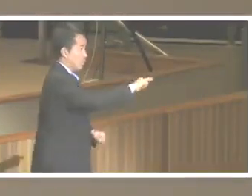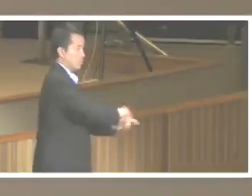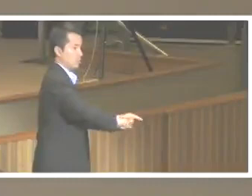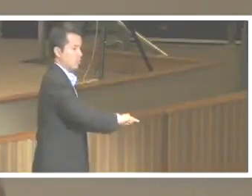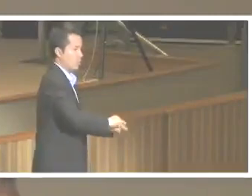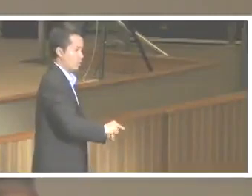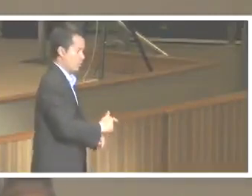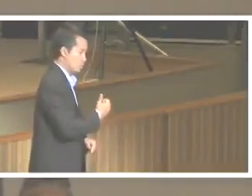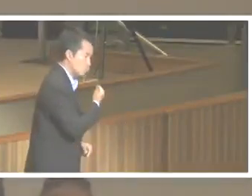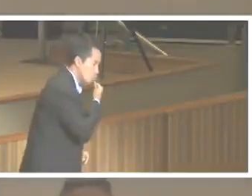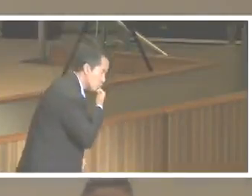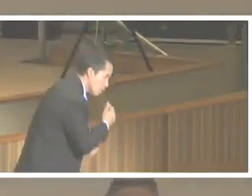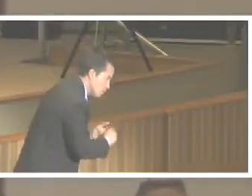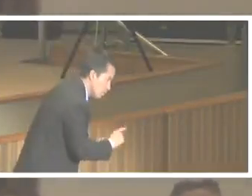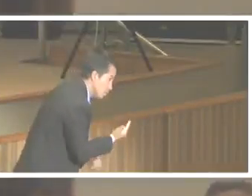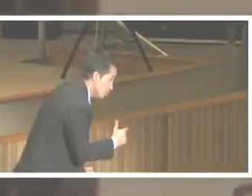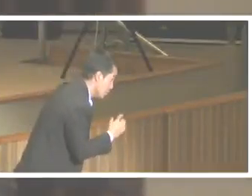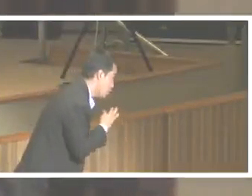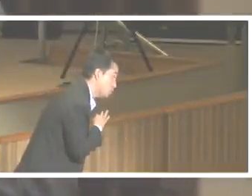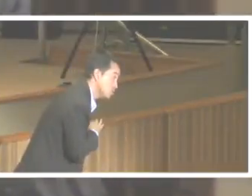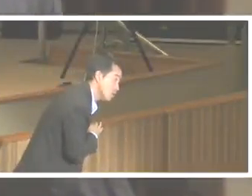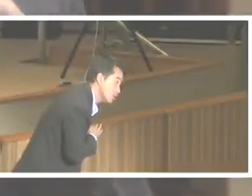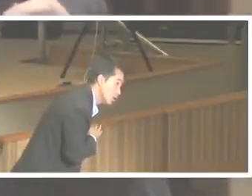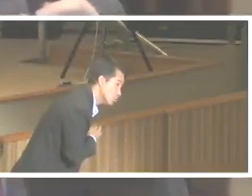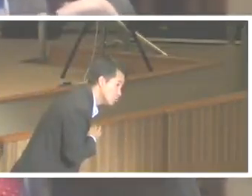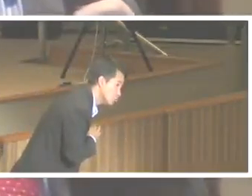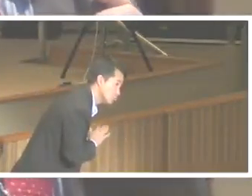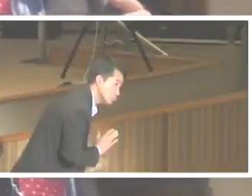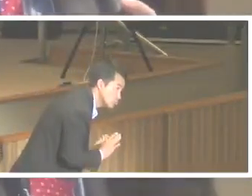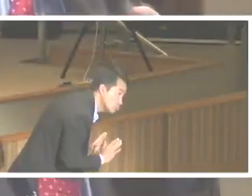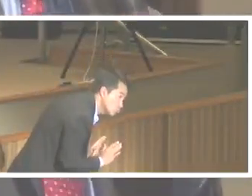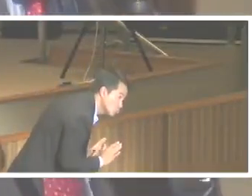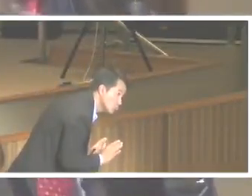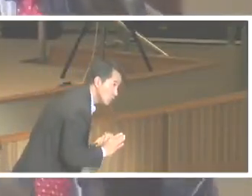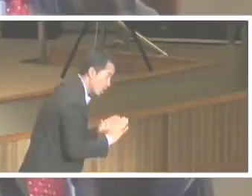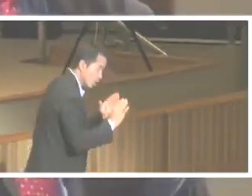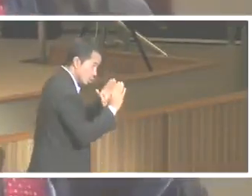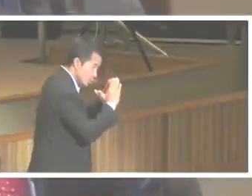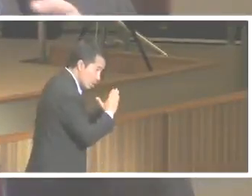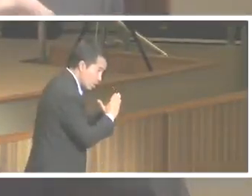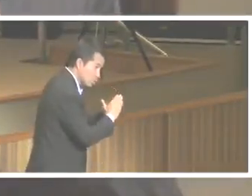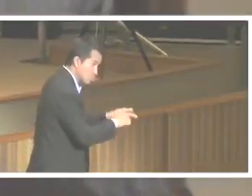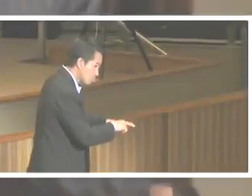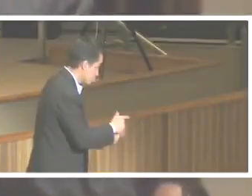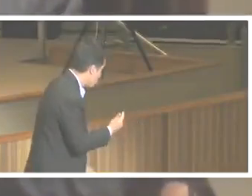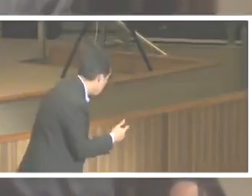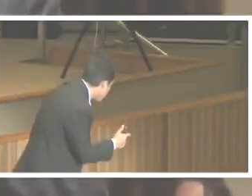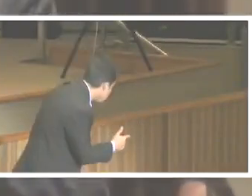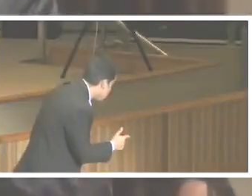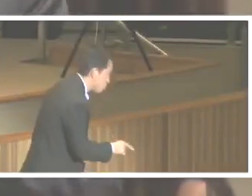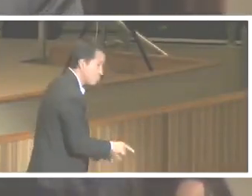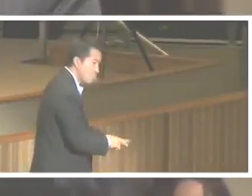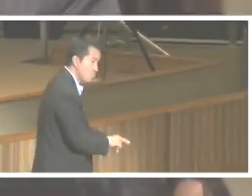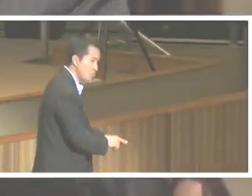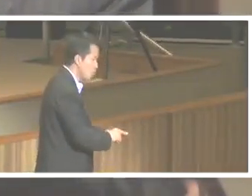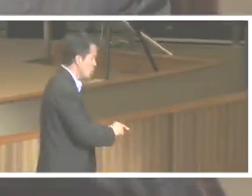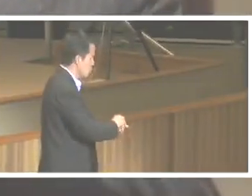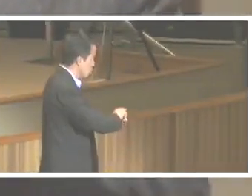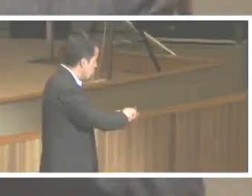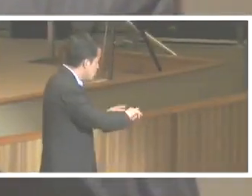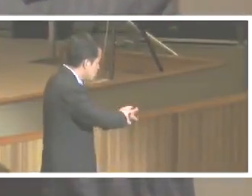vocês salário outra vez não posso garantir para vocês e moradia não posso garantir nada mas